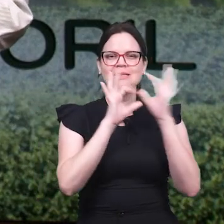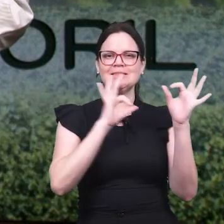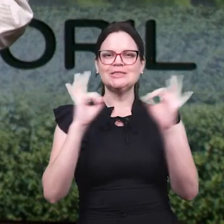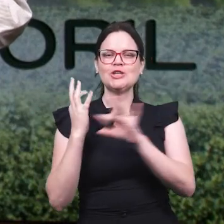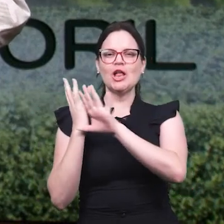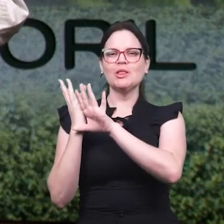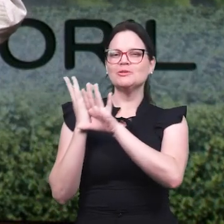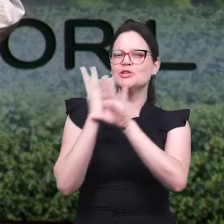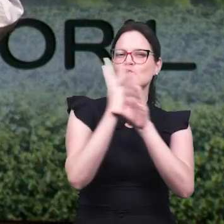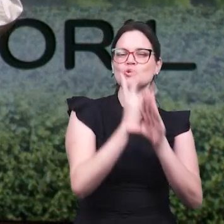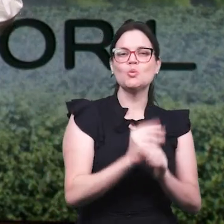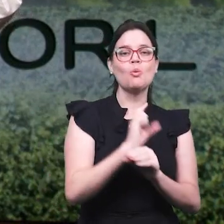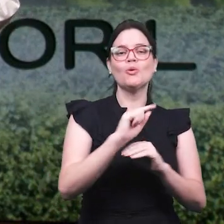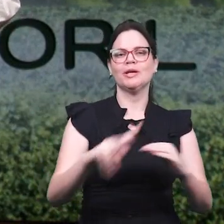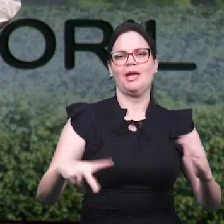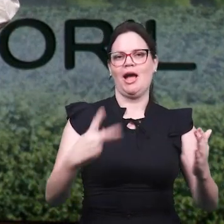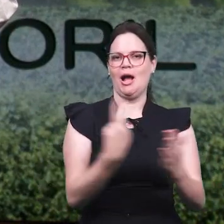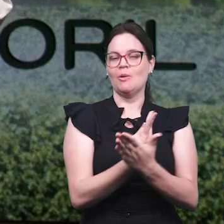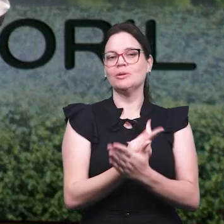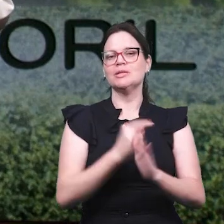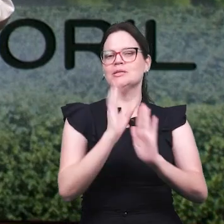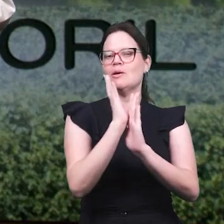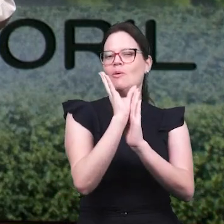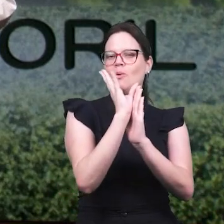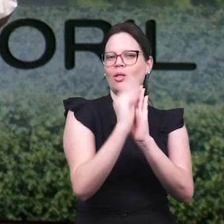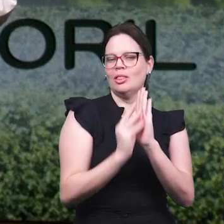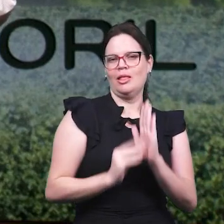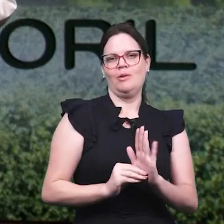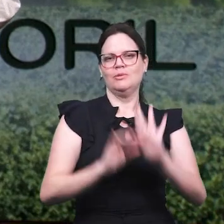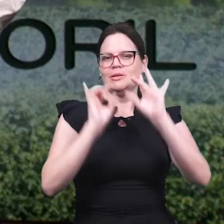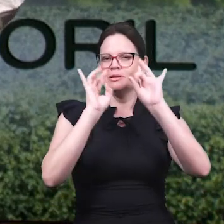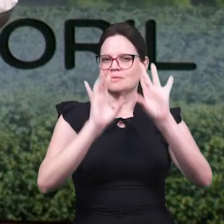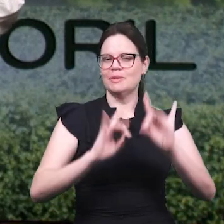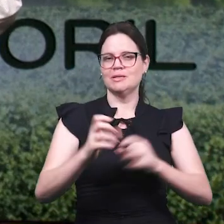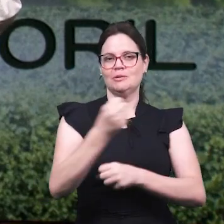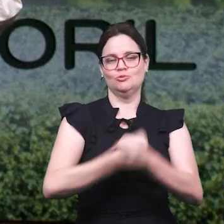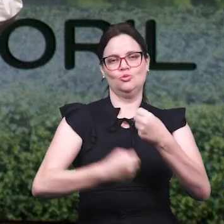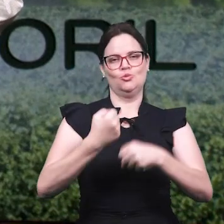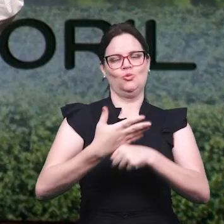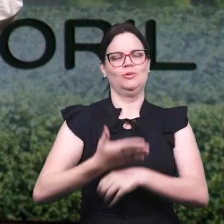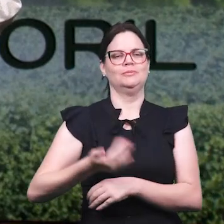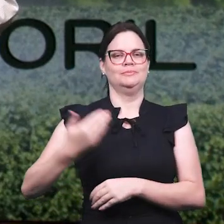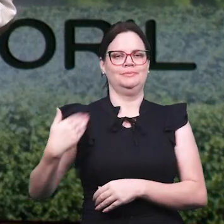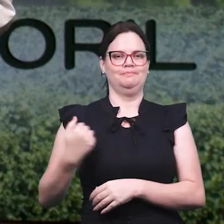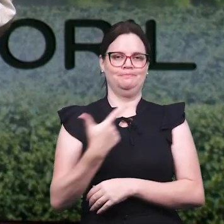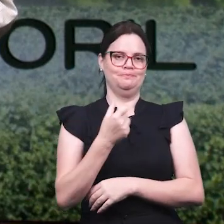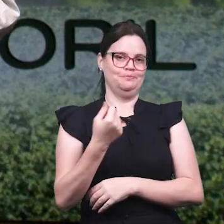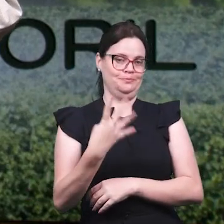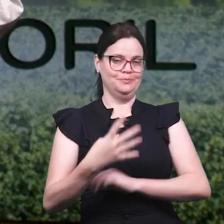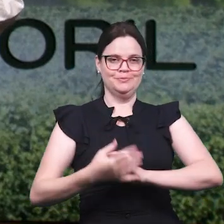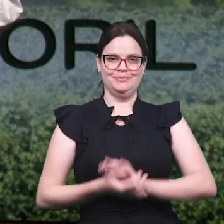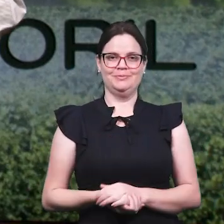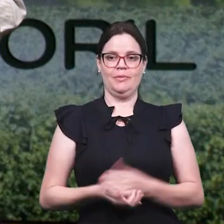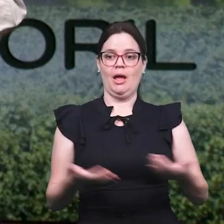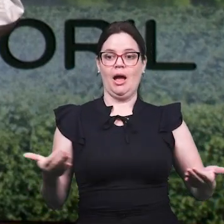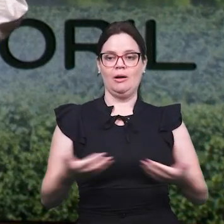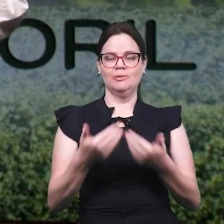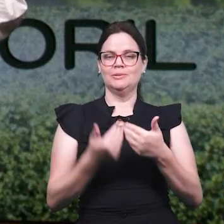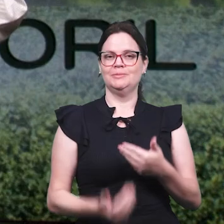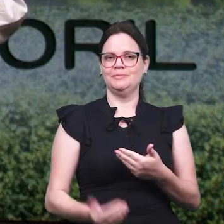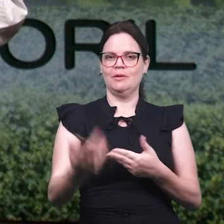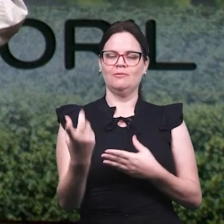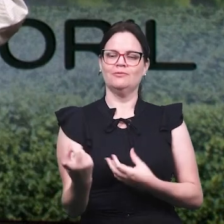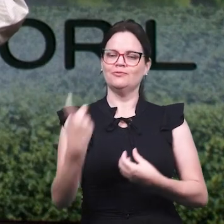diversas retrospectivas de matérias que marcaram o programa em 2024. E agora